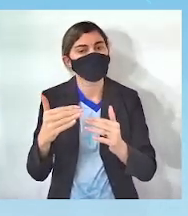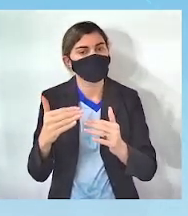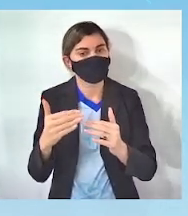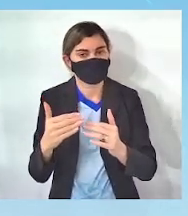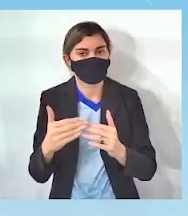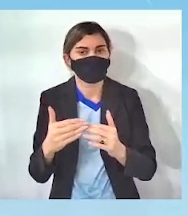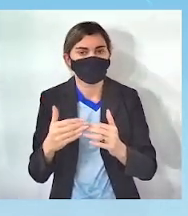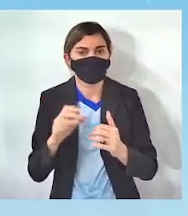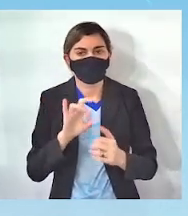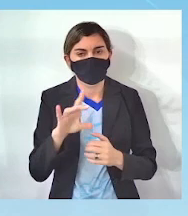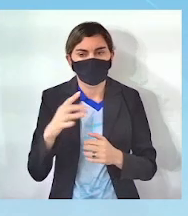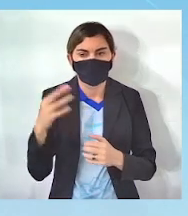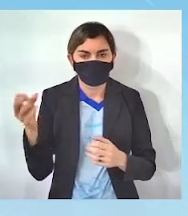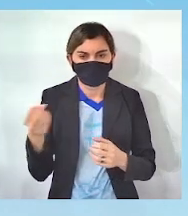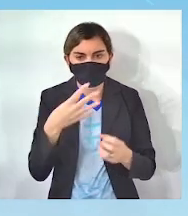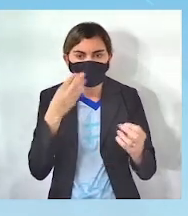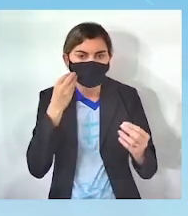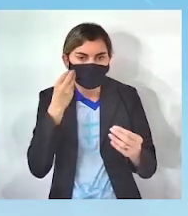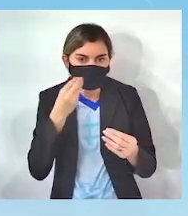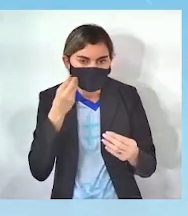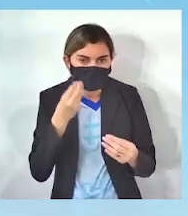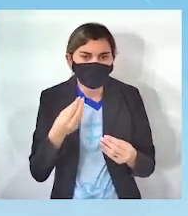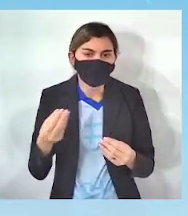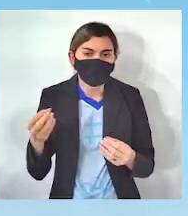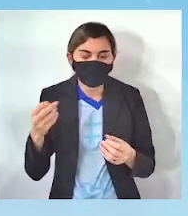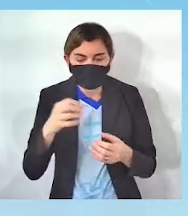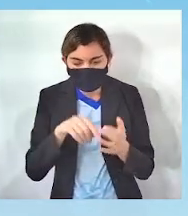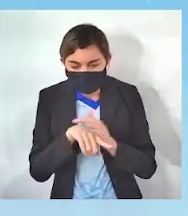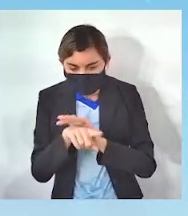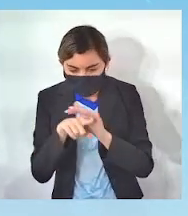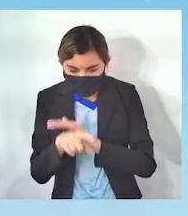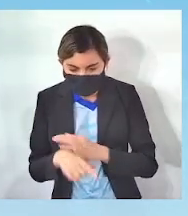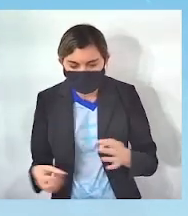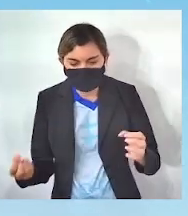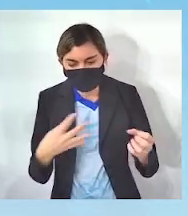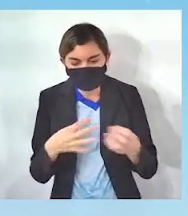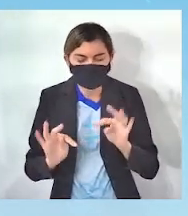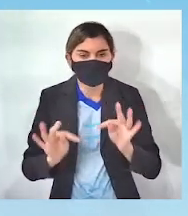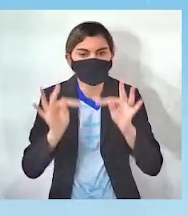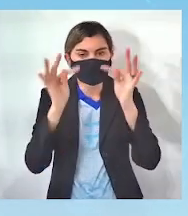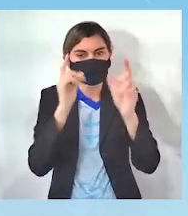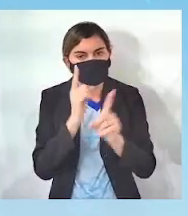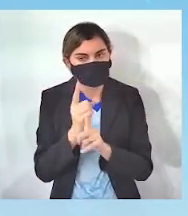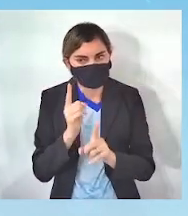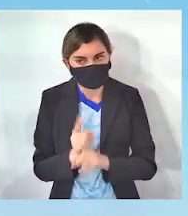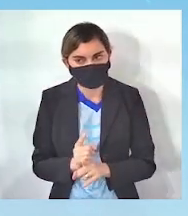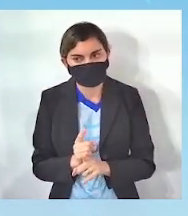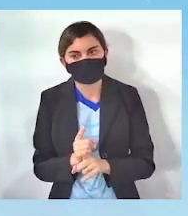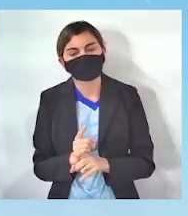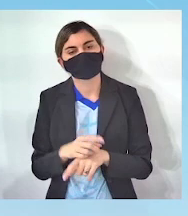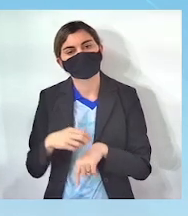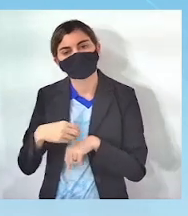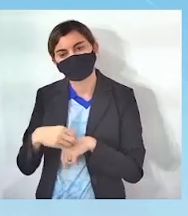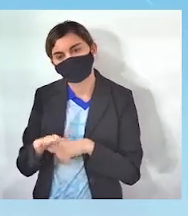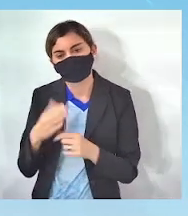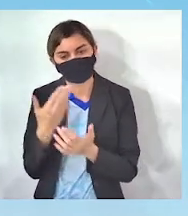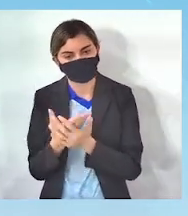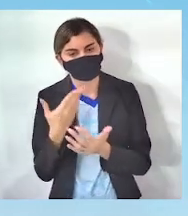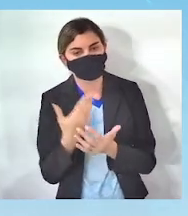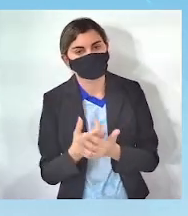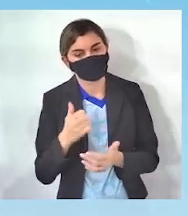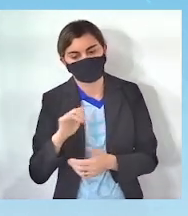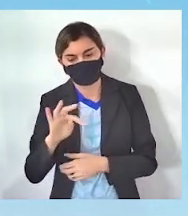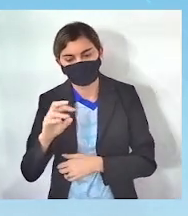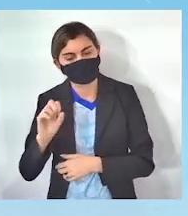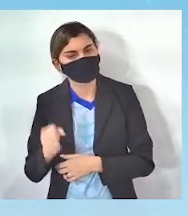tempo. A cada novo experimento, a cada nova pesquisa, a cada nova tecnologia descoberta e empregada para estudar os